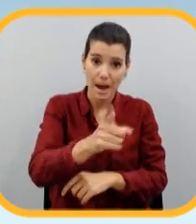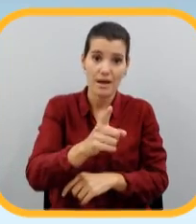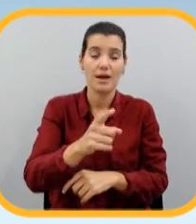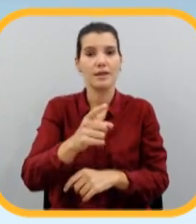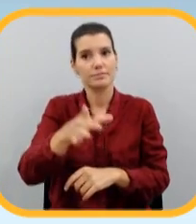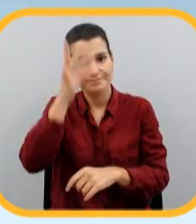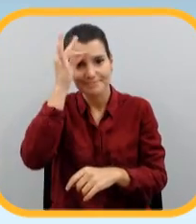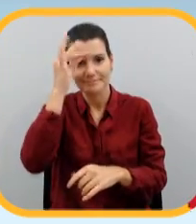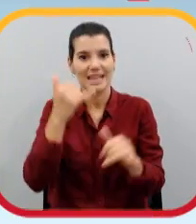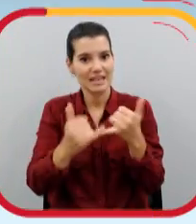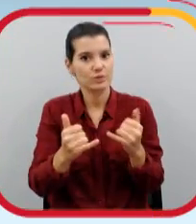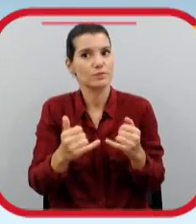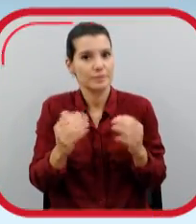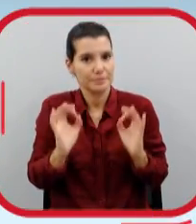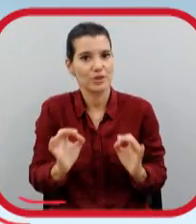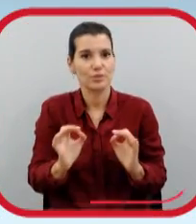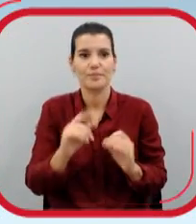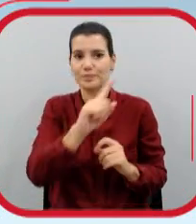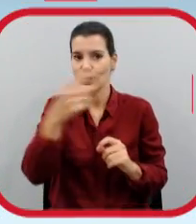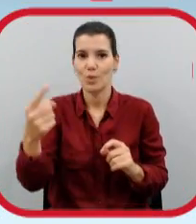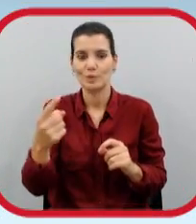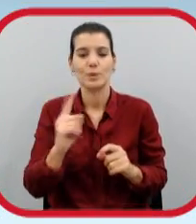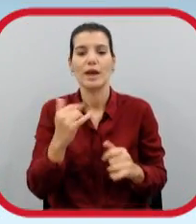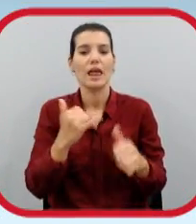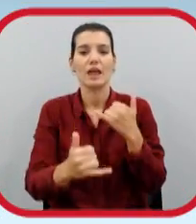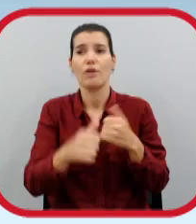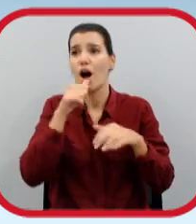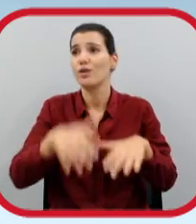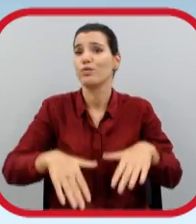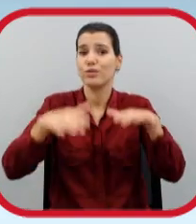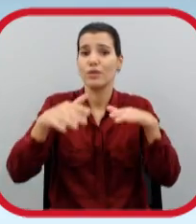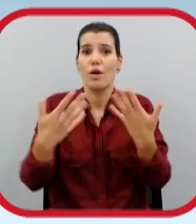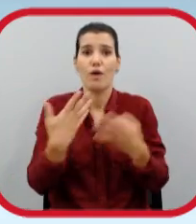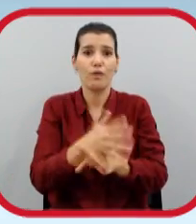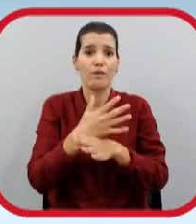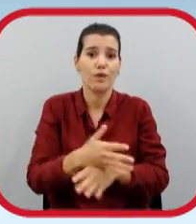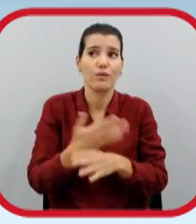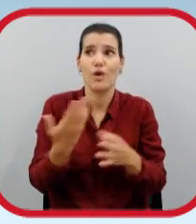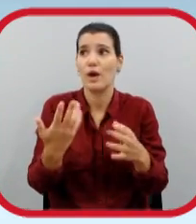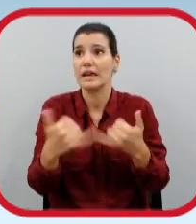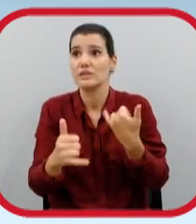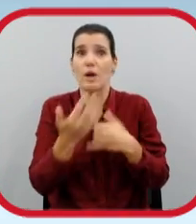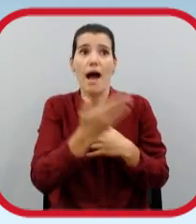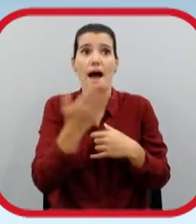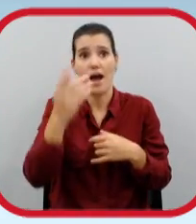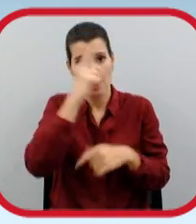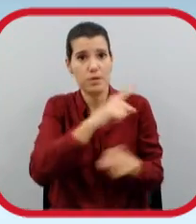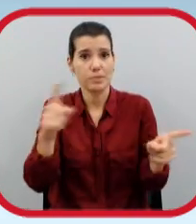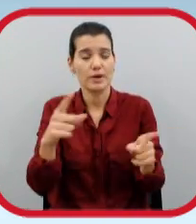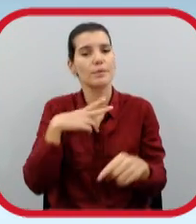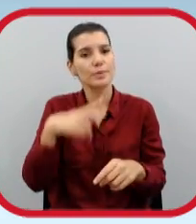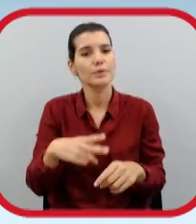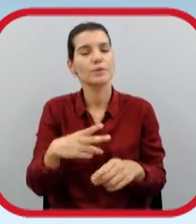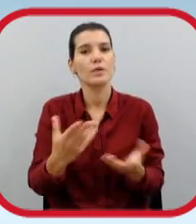mentalizar, nós temos que levar este risco a sério, não é? Este risco e outros, não é? Como o professor Tribole tão bem disse, não é? O risco das inundações, o risco dos incêndios,